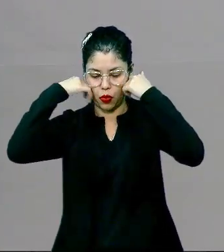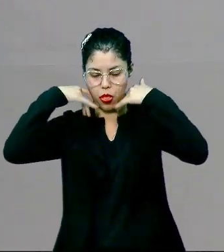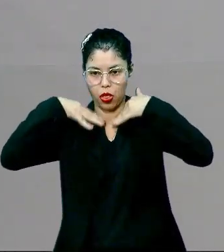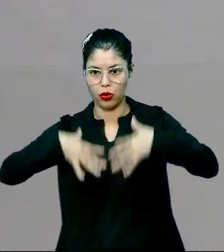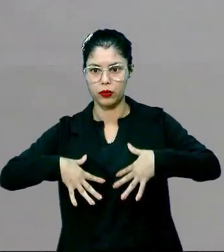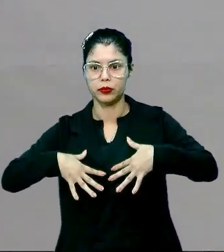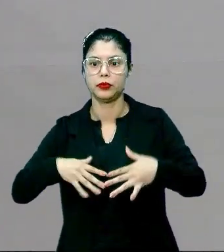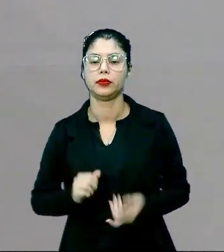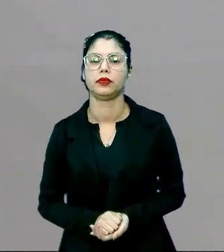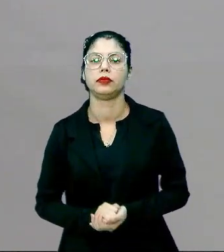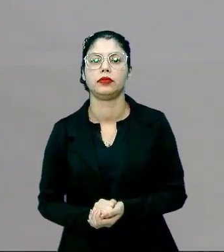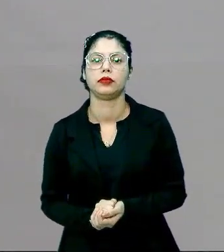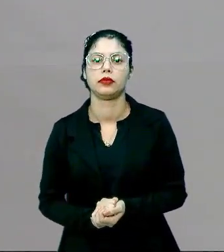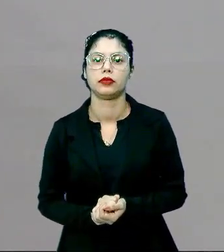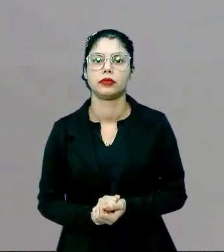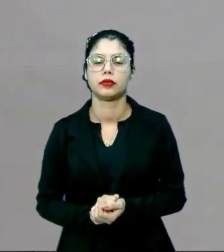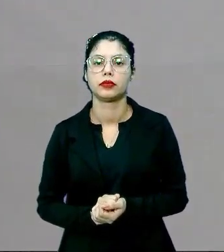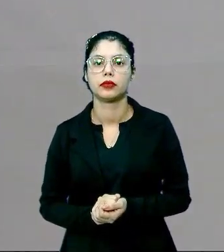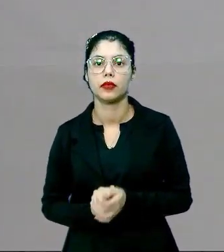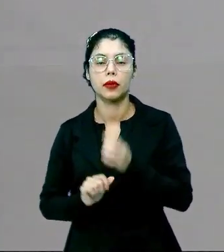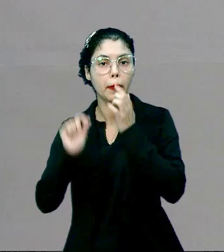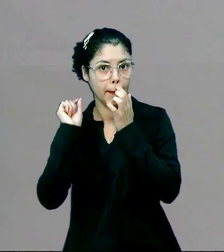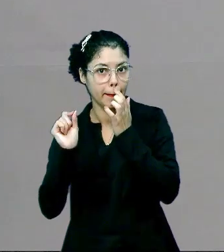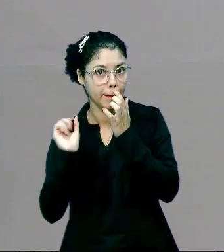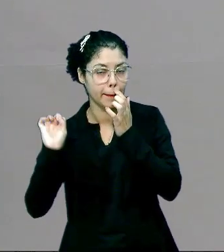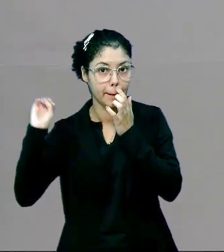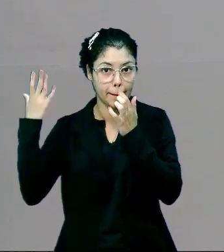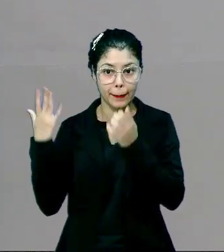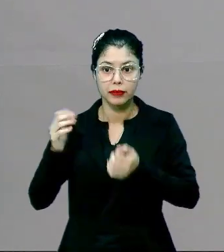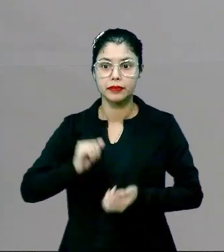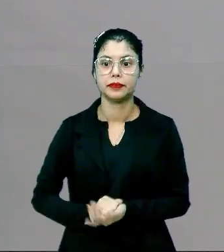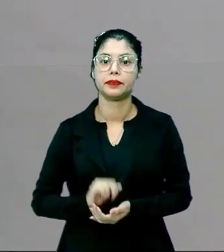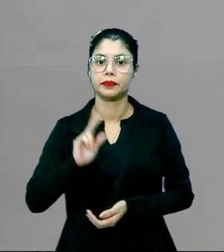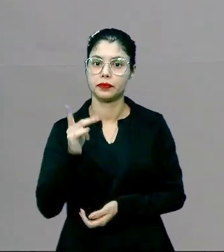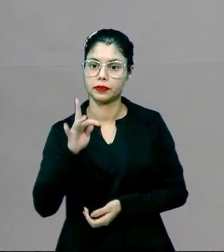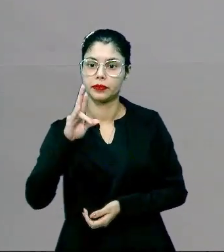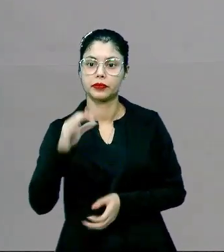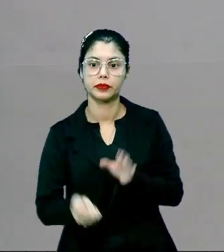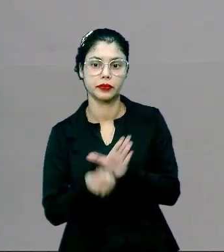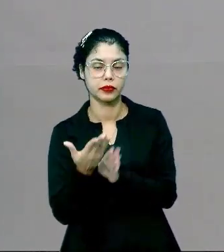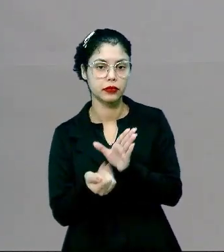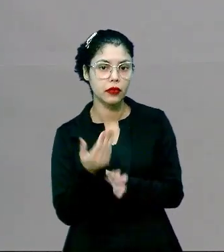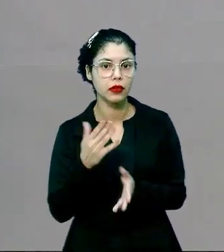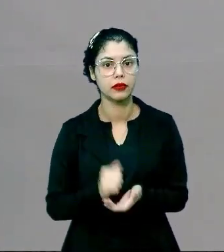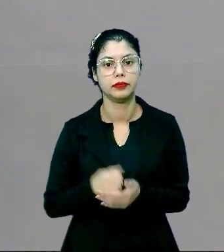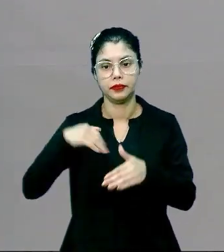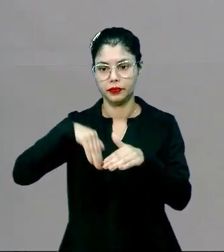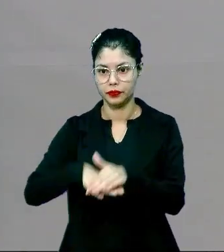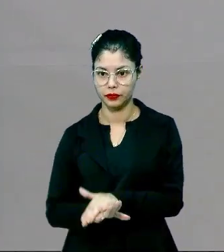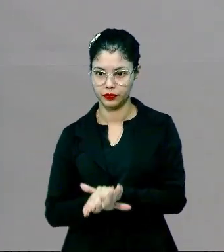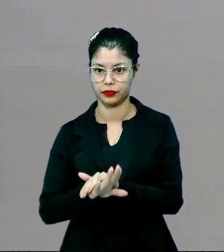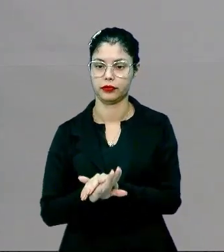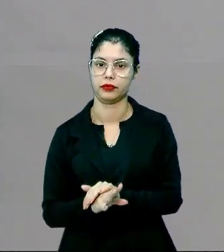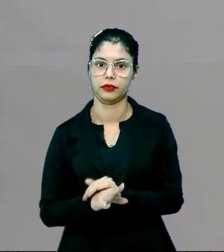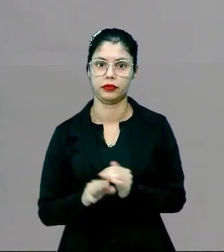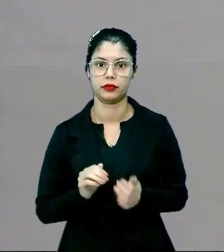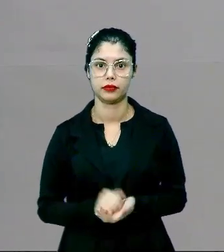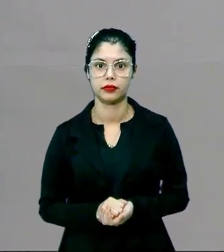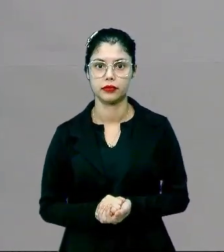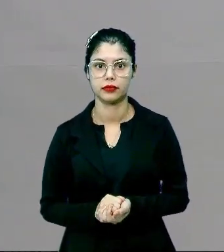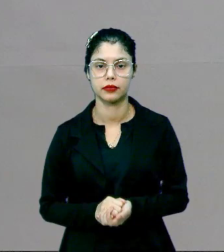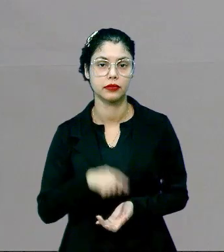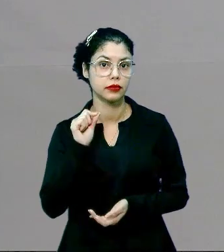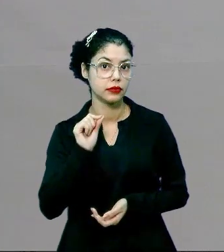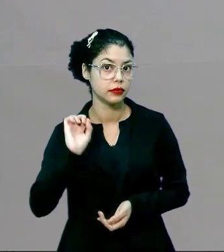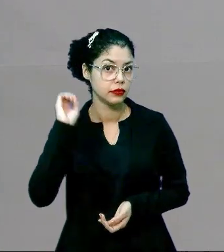Está te deixando desidratado. E o que acontece com o hipotálamo que produziu, ficou armazenado na